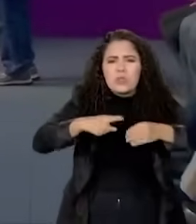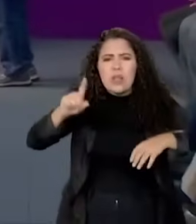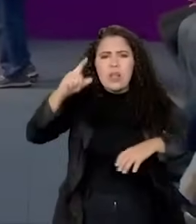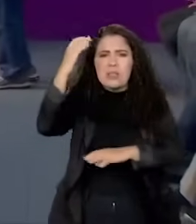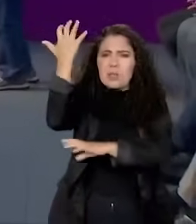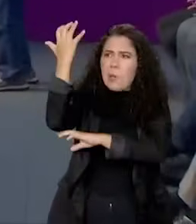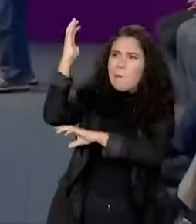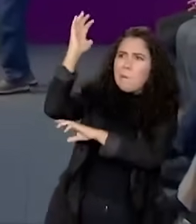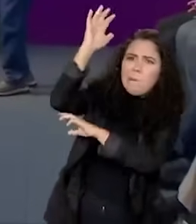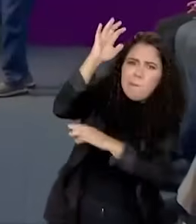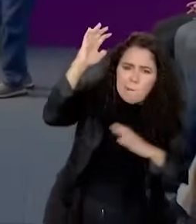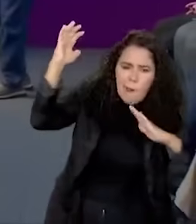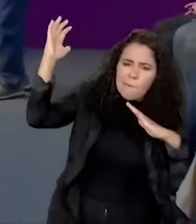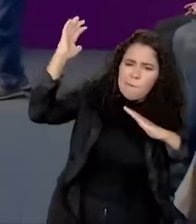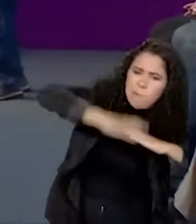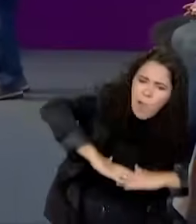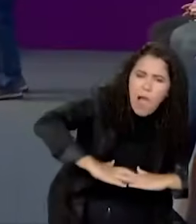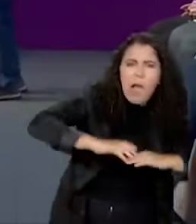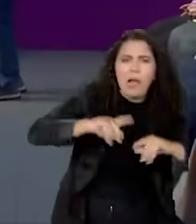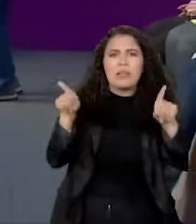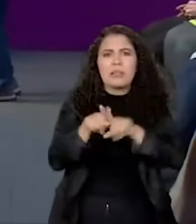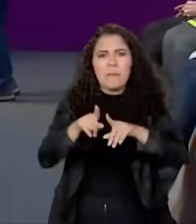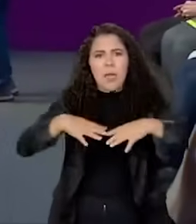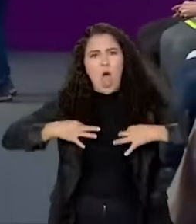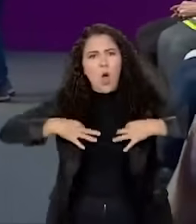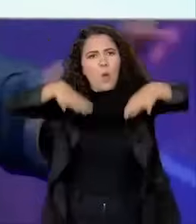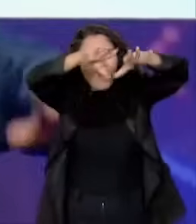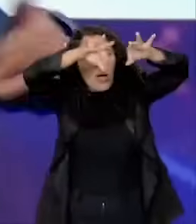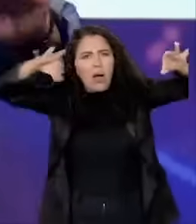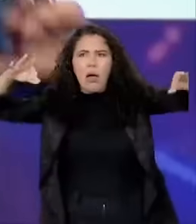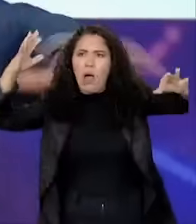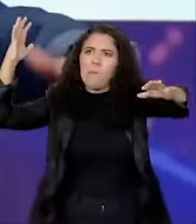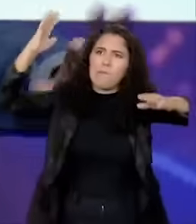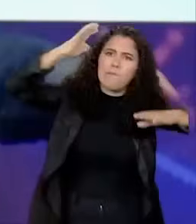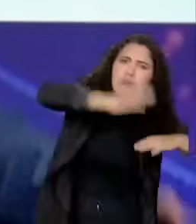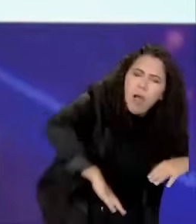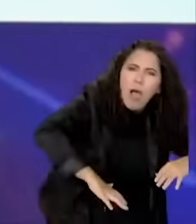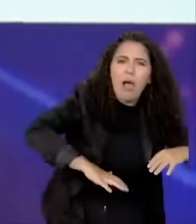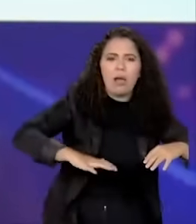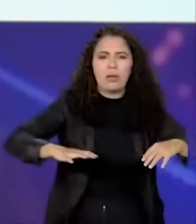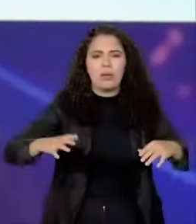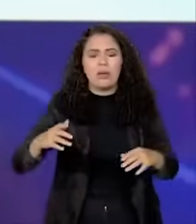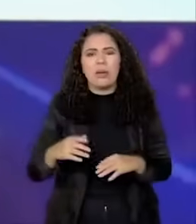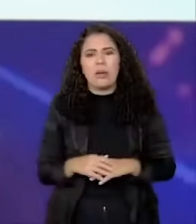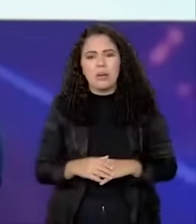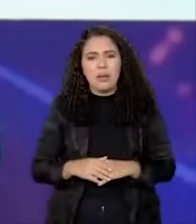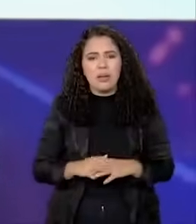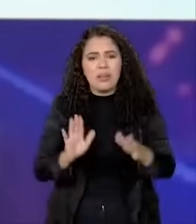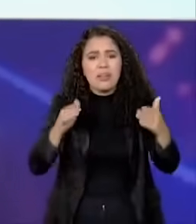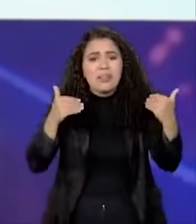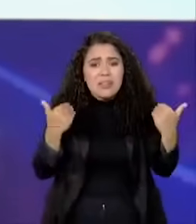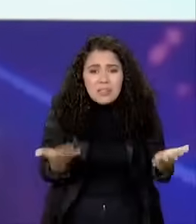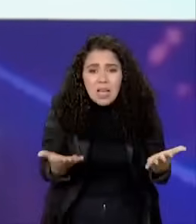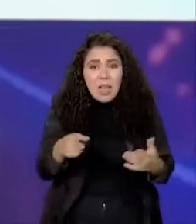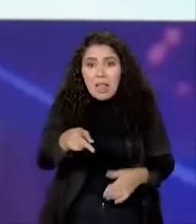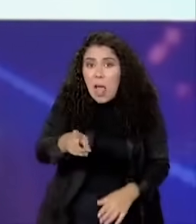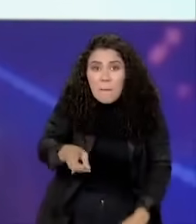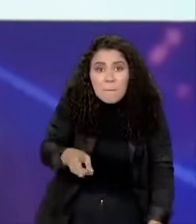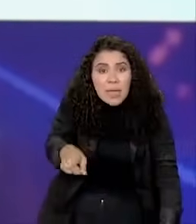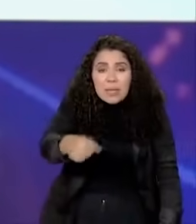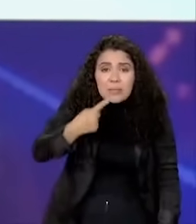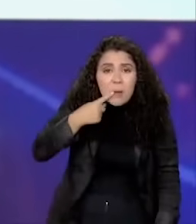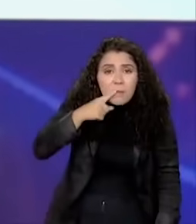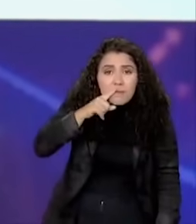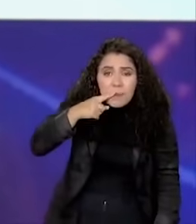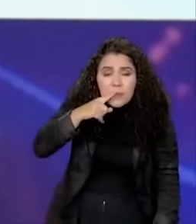do telhado, caindo em cima da roupa lavada que estava no quaral, naquele tempo tinha quaral. Ou seja, essa mesma